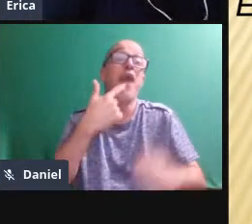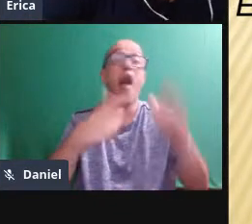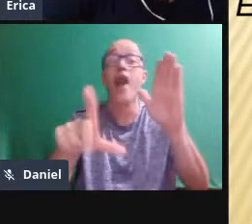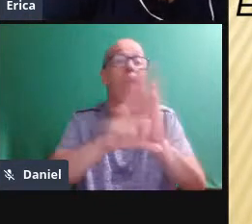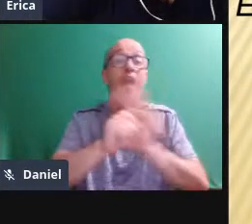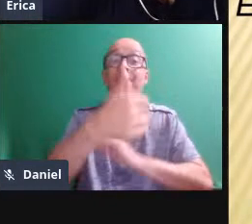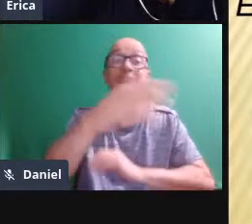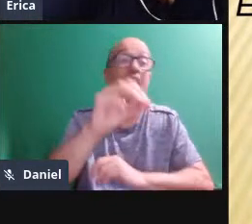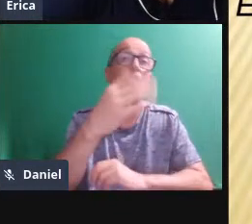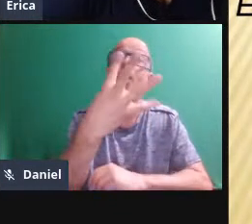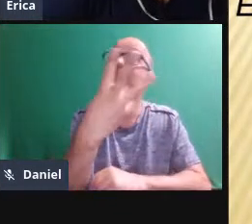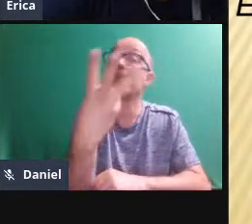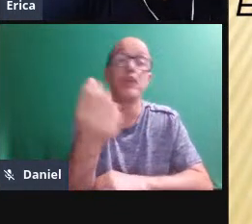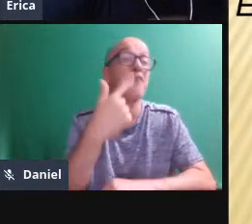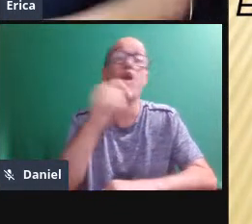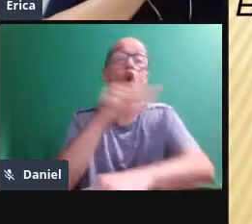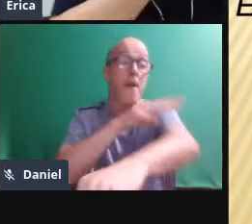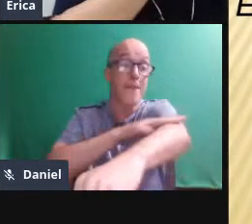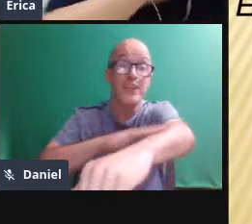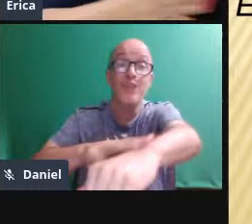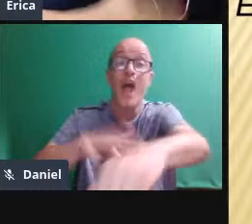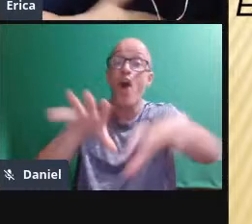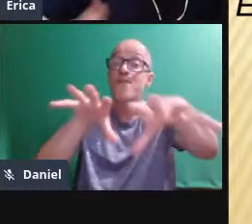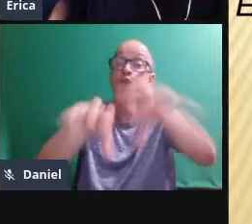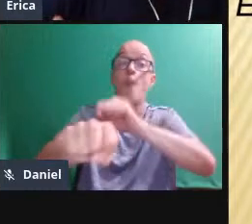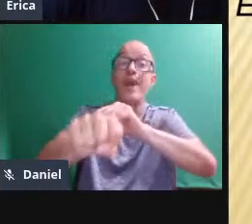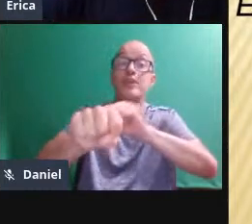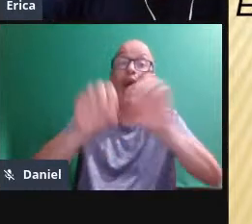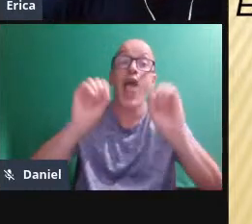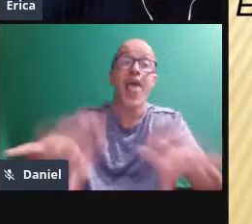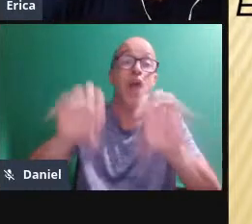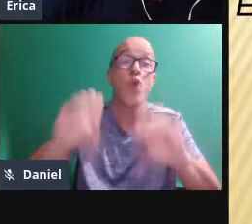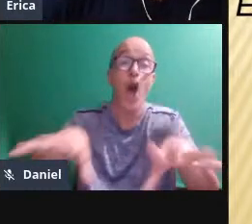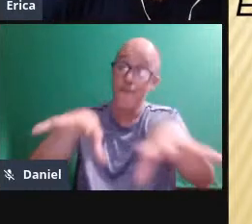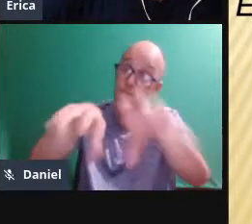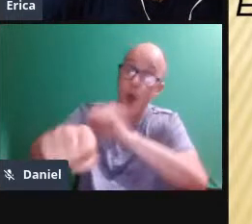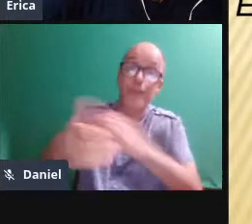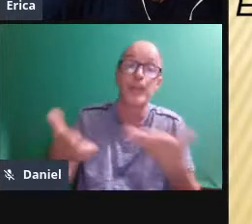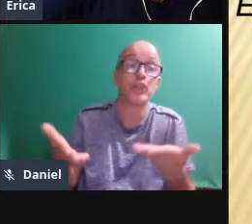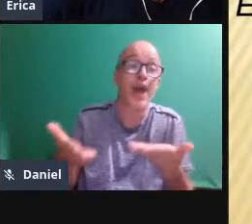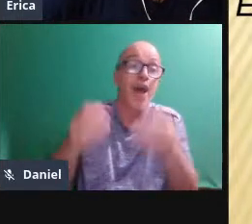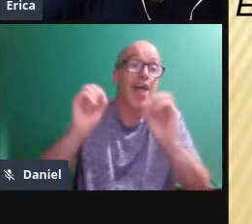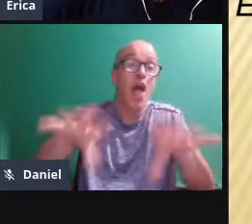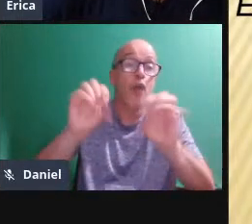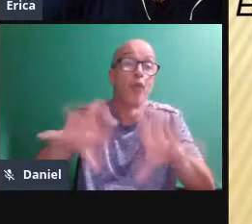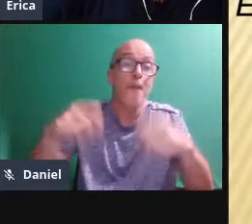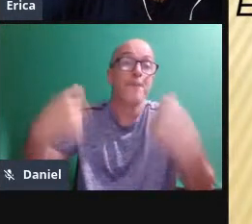essas crianças desse tipo de metodologia que não contempla os surdos.